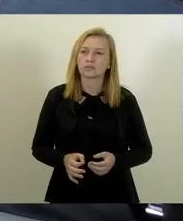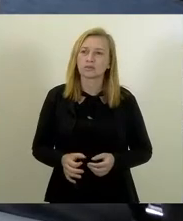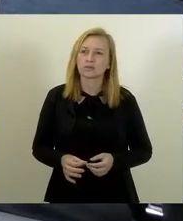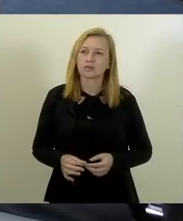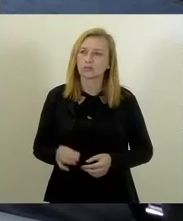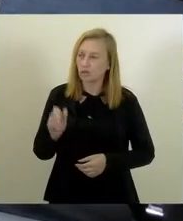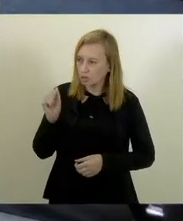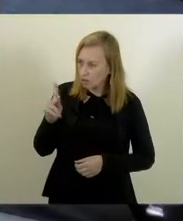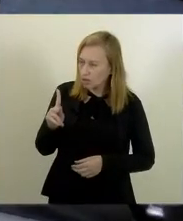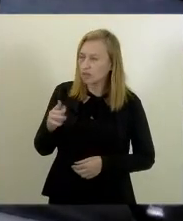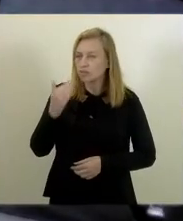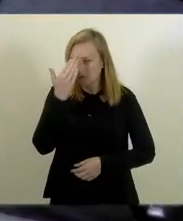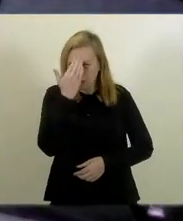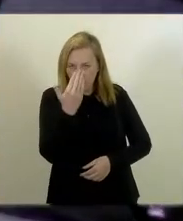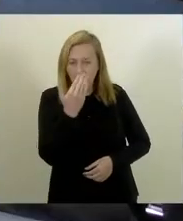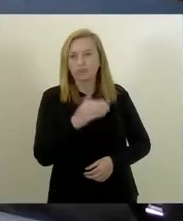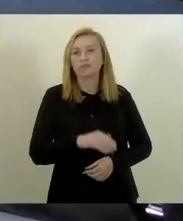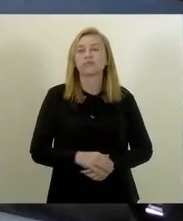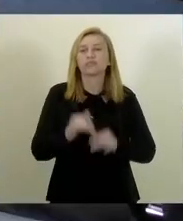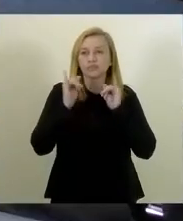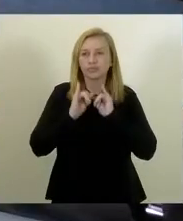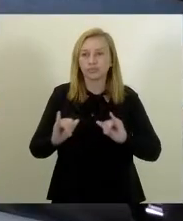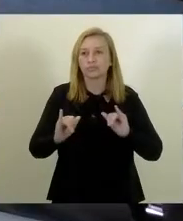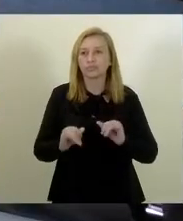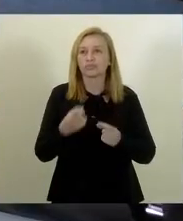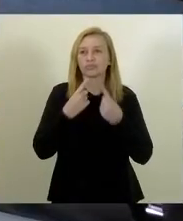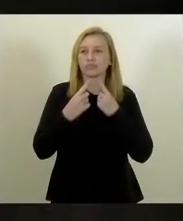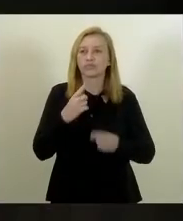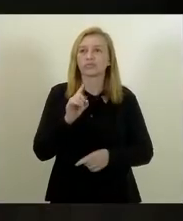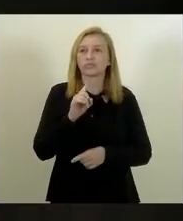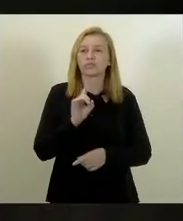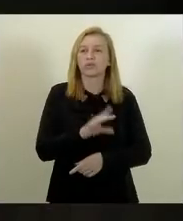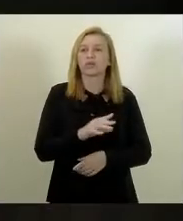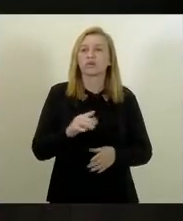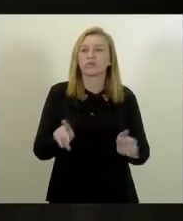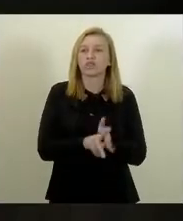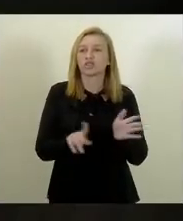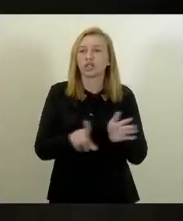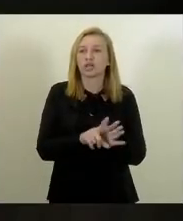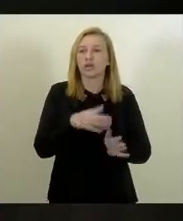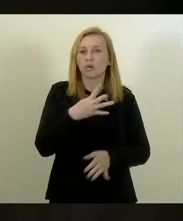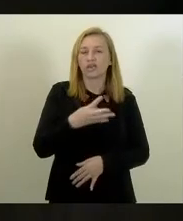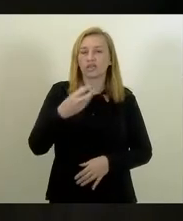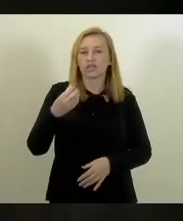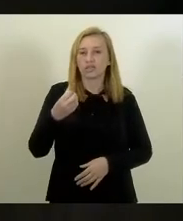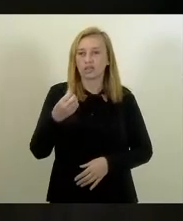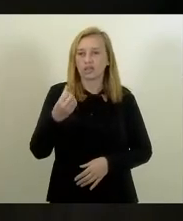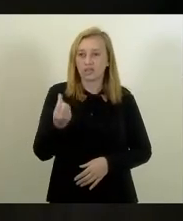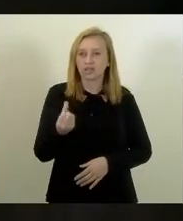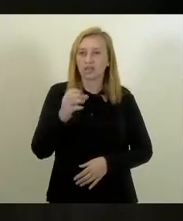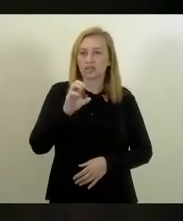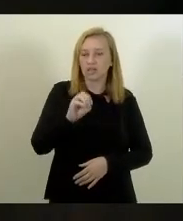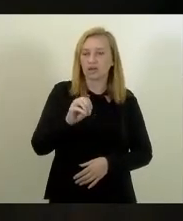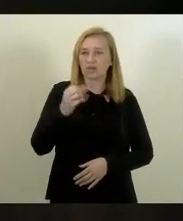Ok? Obrigado. Anuncio, em regime de urgência em discussão, o projeto de lei 4606 de